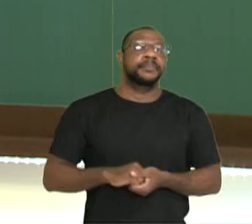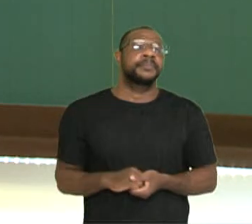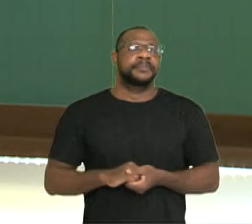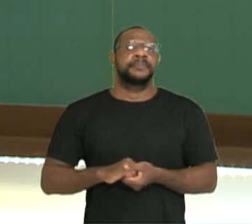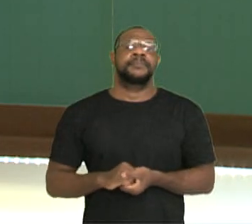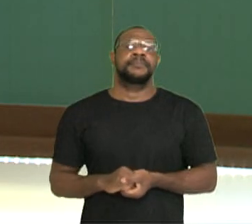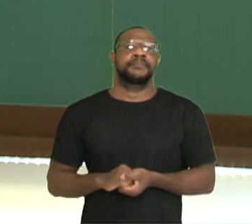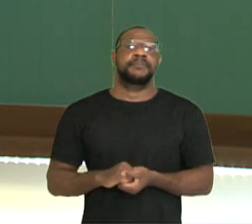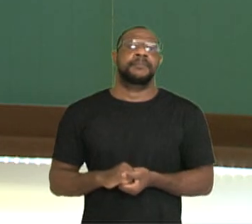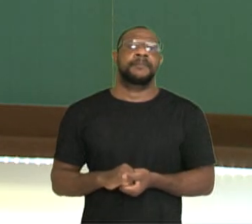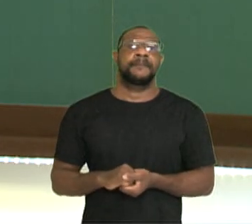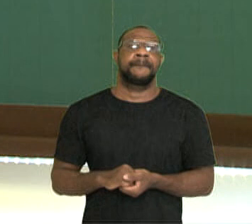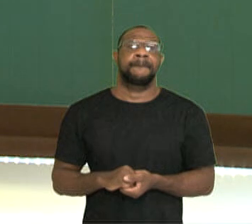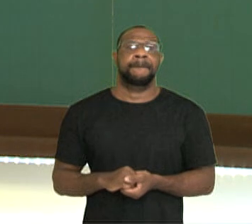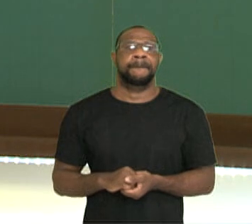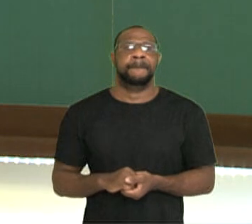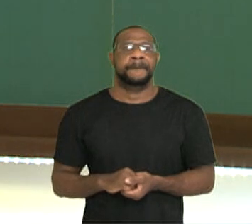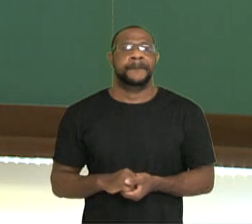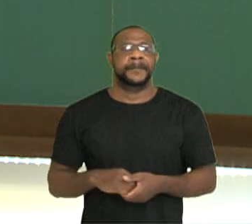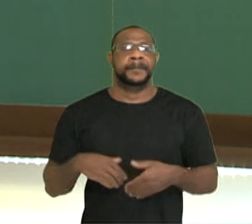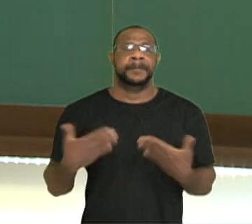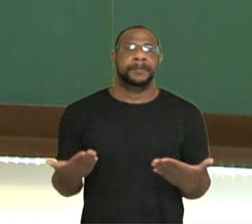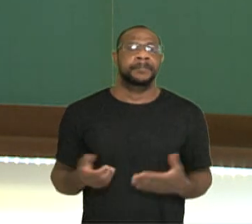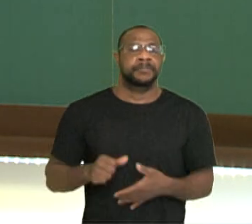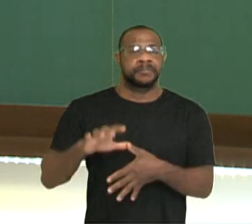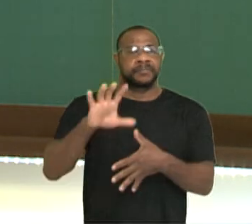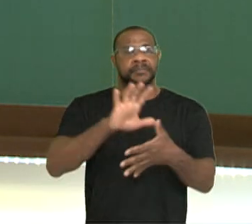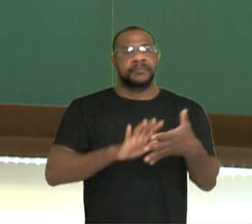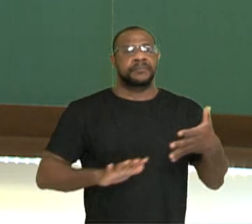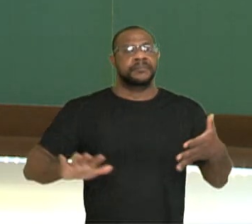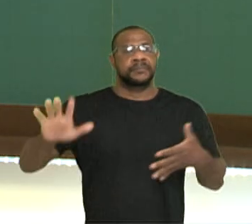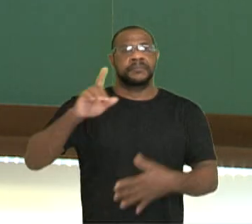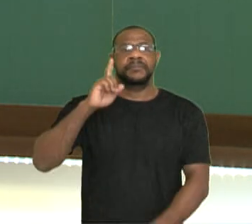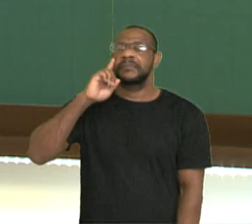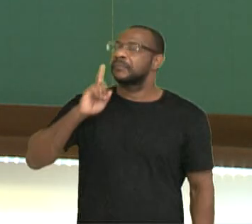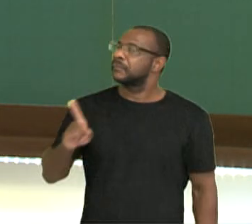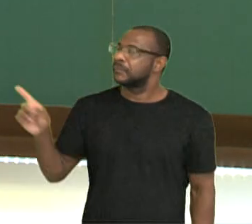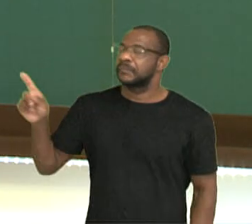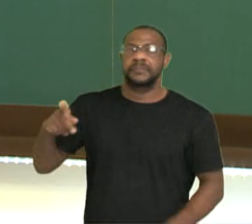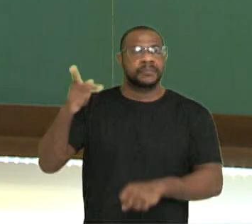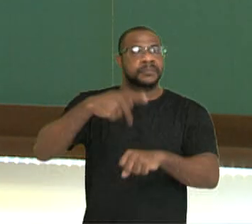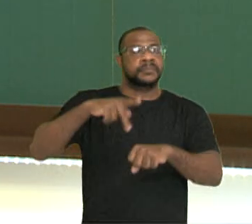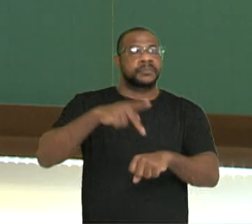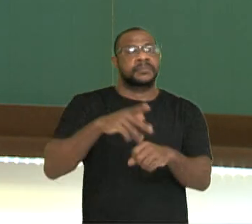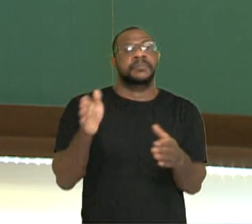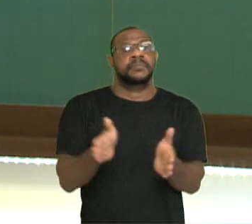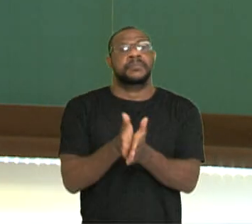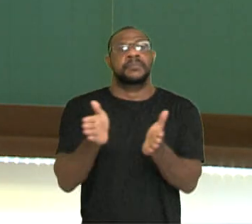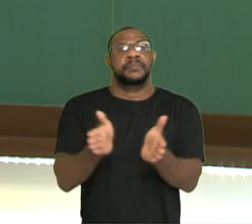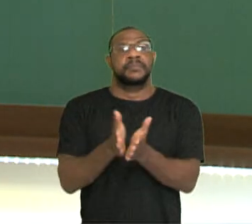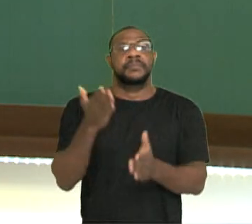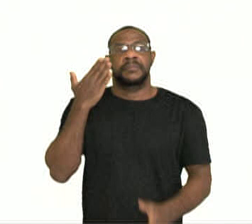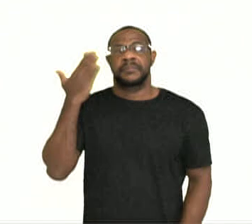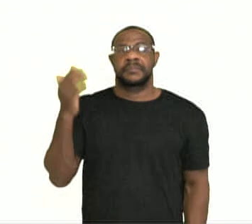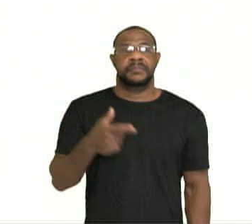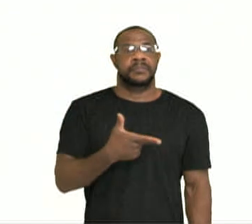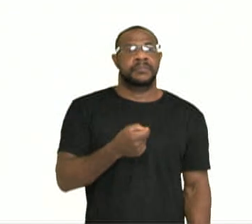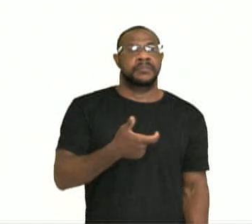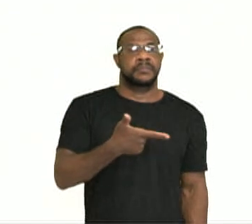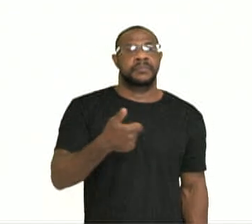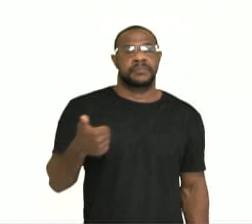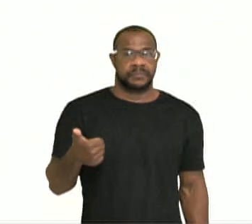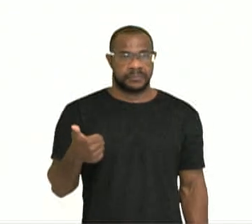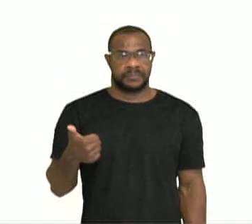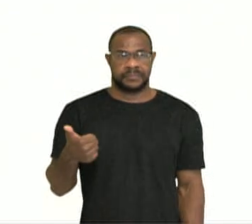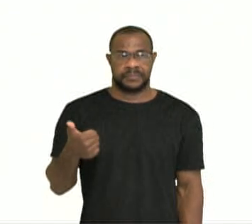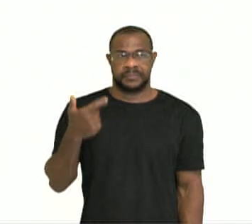Mas colocamos algumas sugestões ali. E aí o mapa que nós temos aqui vai mostrar os países mais pobres do mundo em 2021. Então